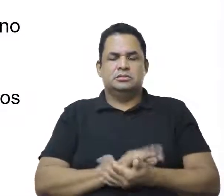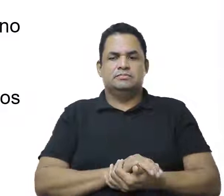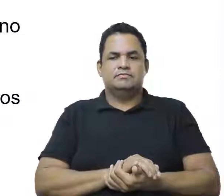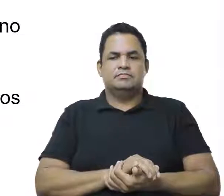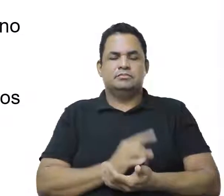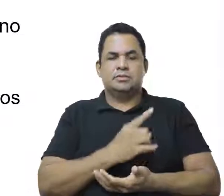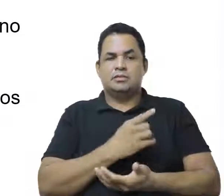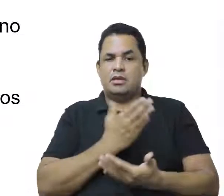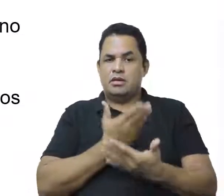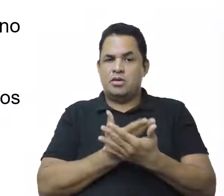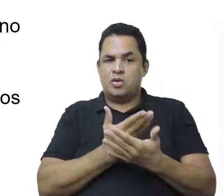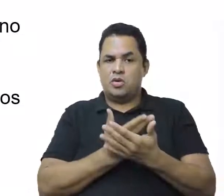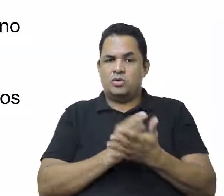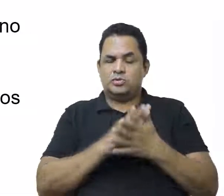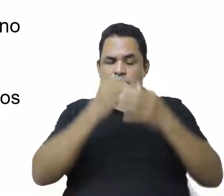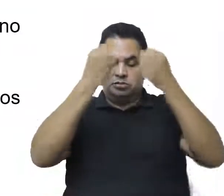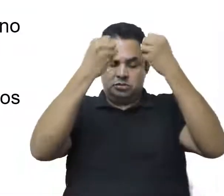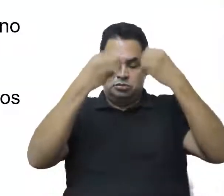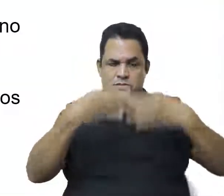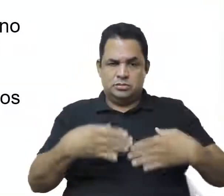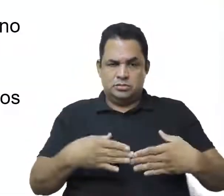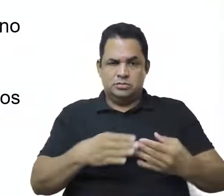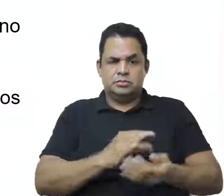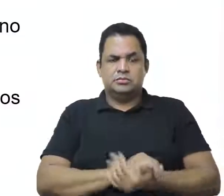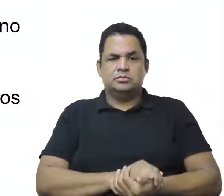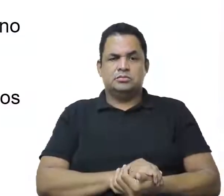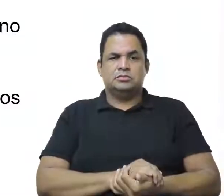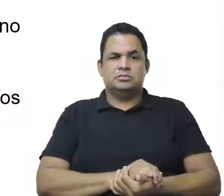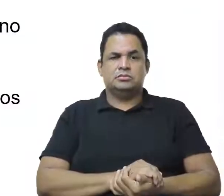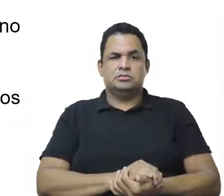gente trabalhou, né, essa questão que,